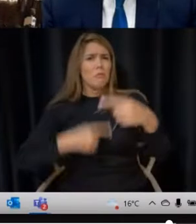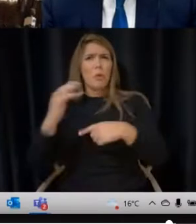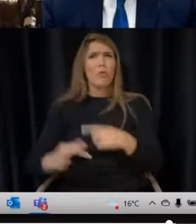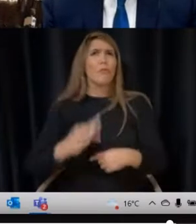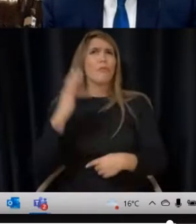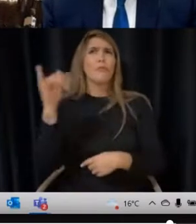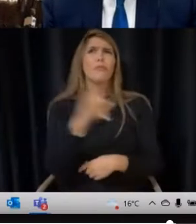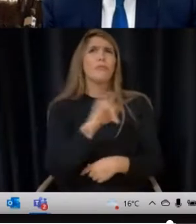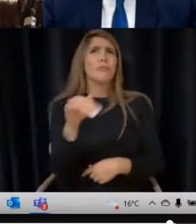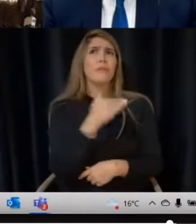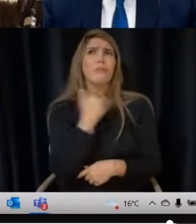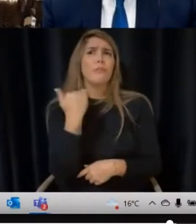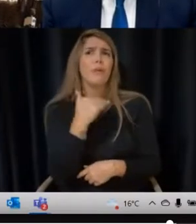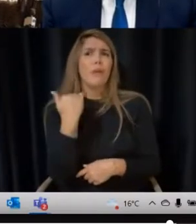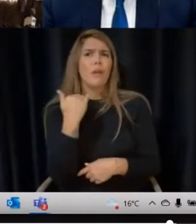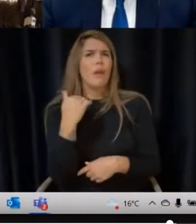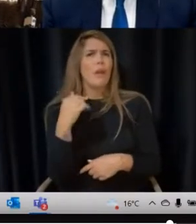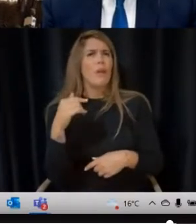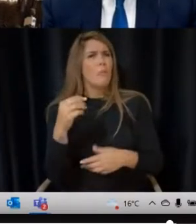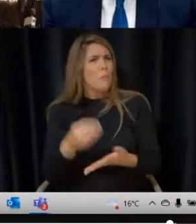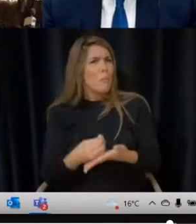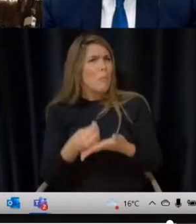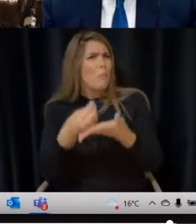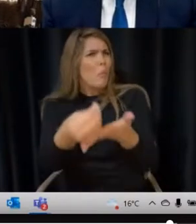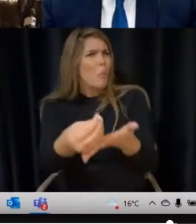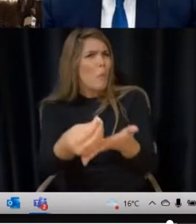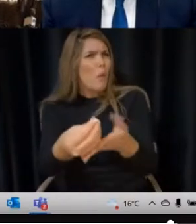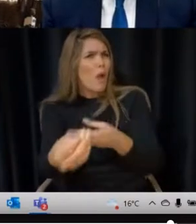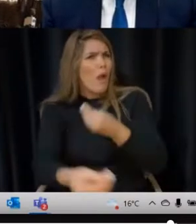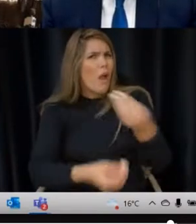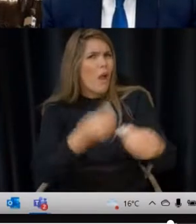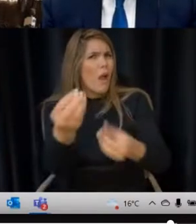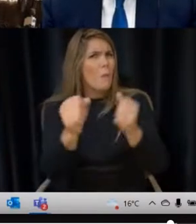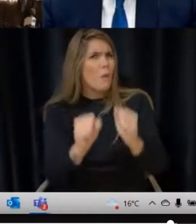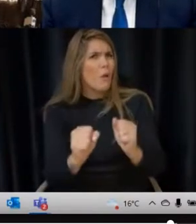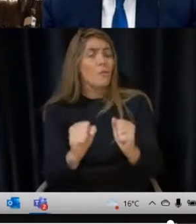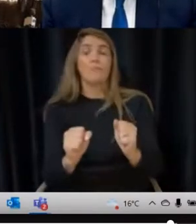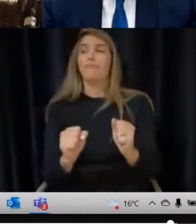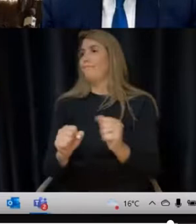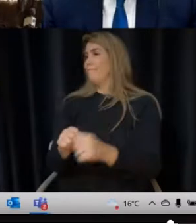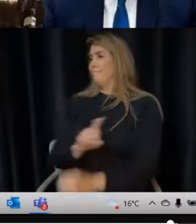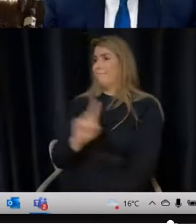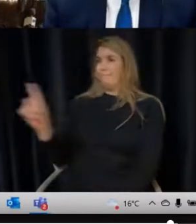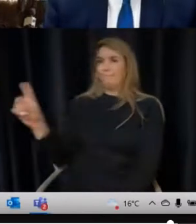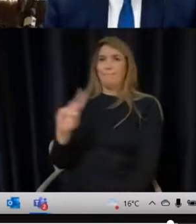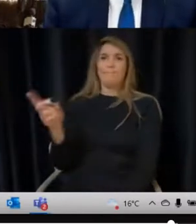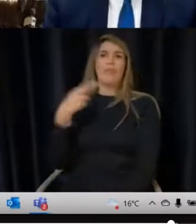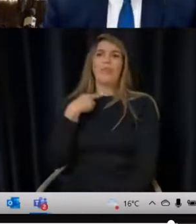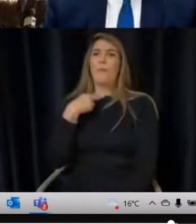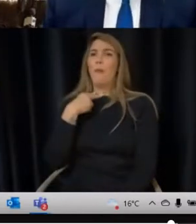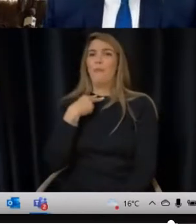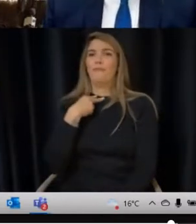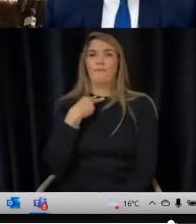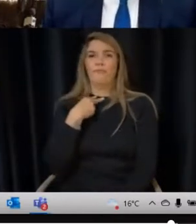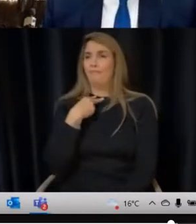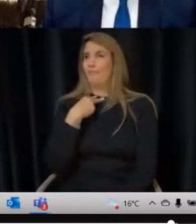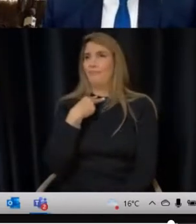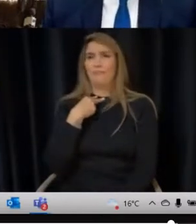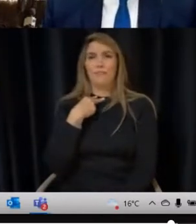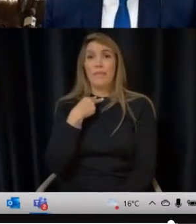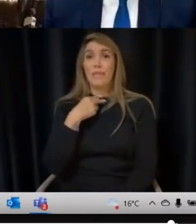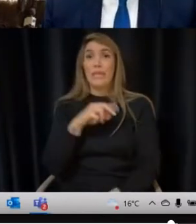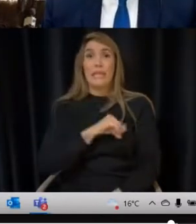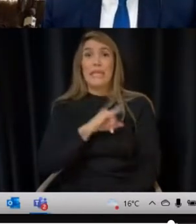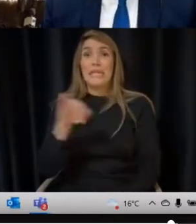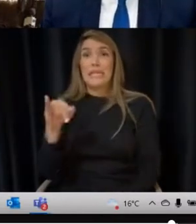Não, não pode. É igual quem já fez um transplante e se falece, se pode doar aquele órgão transplantado. Não